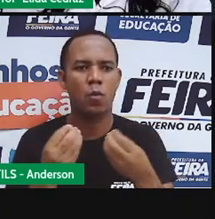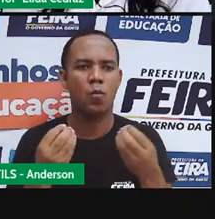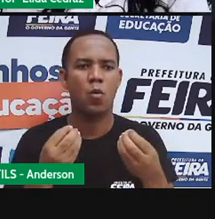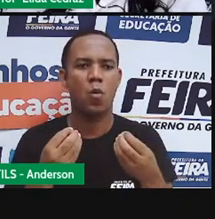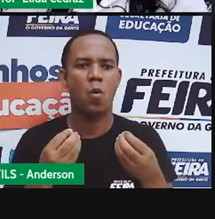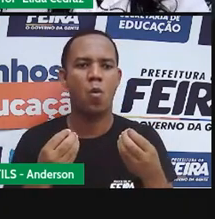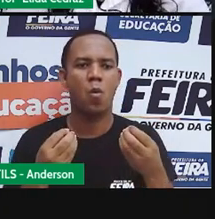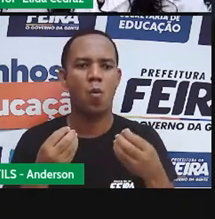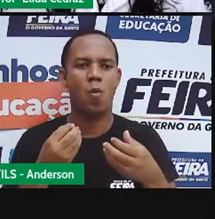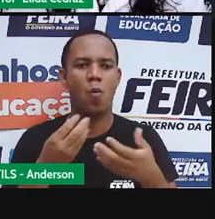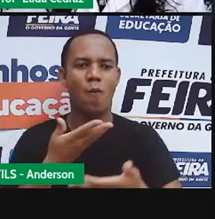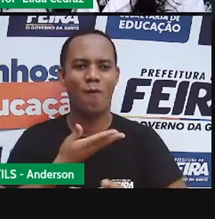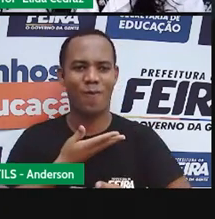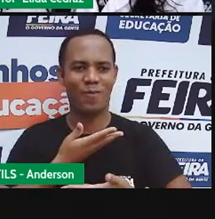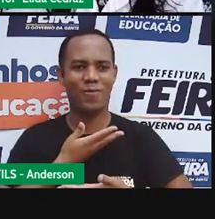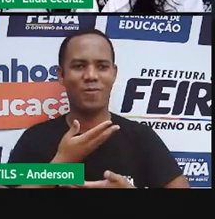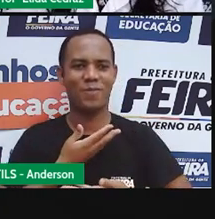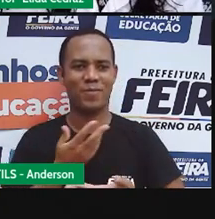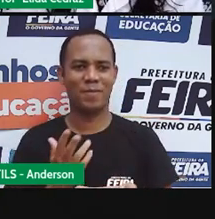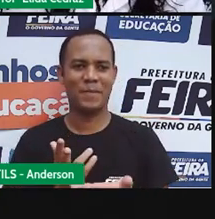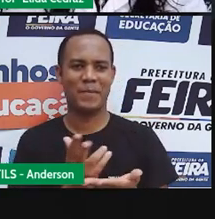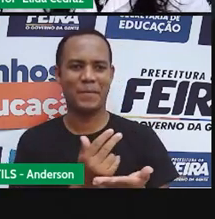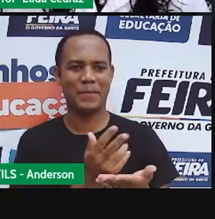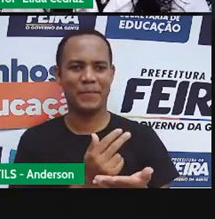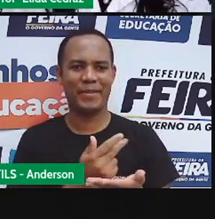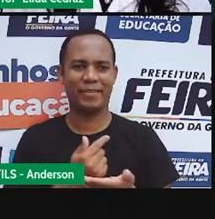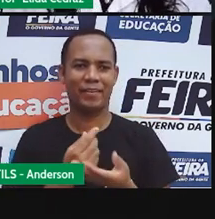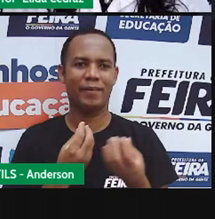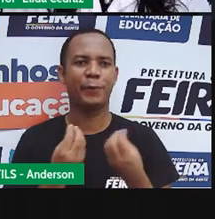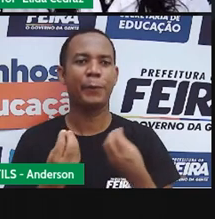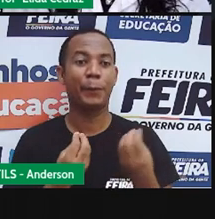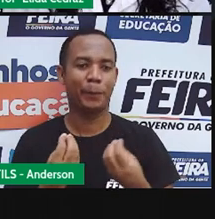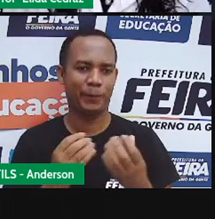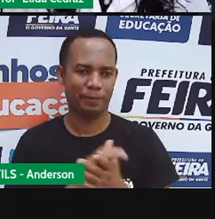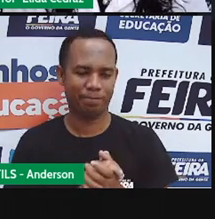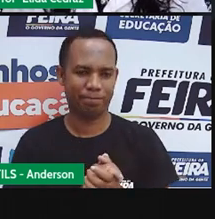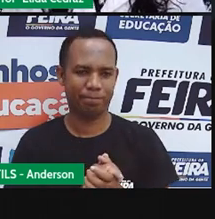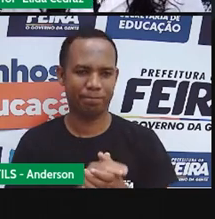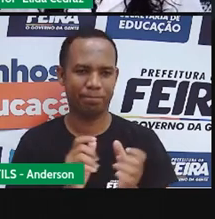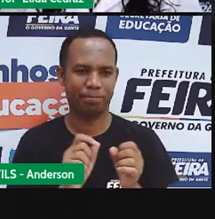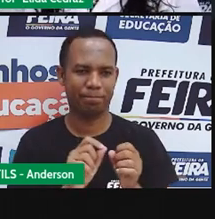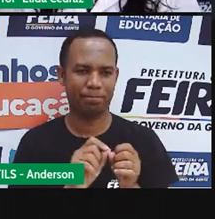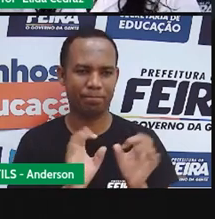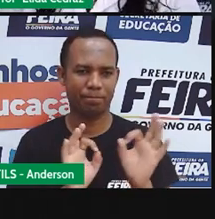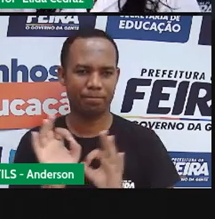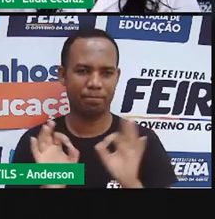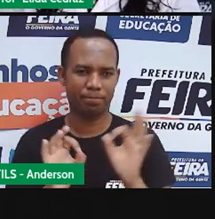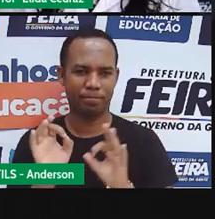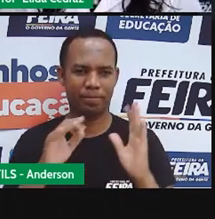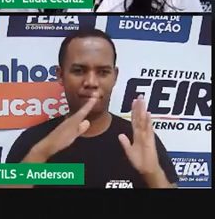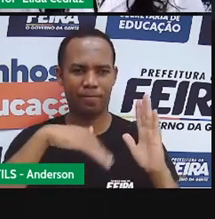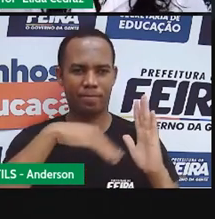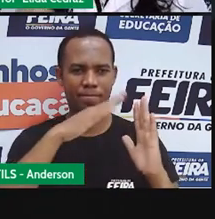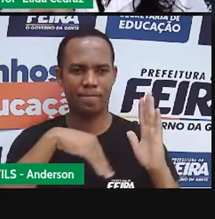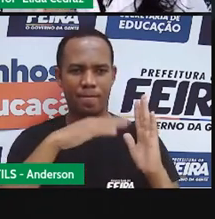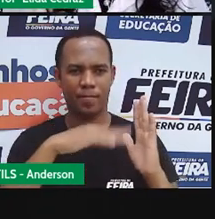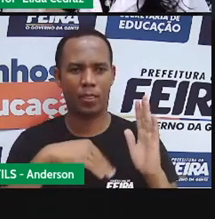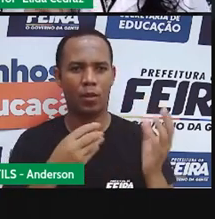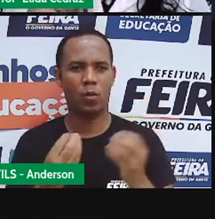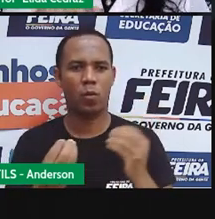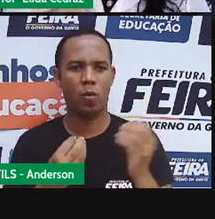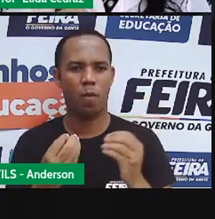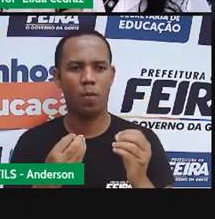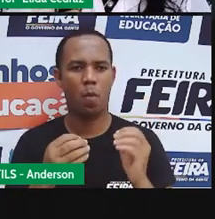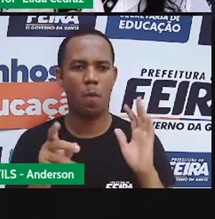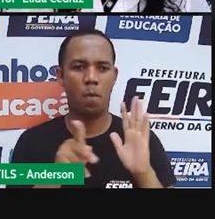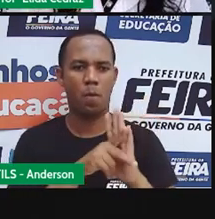pintura corporal que a gente chama de grafismo. Esse grafismo ele é feito com tintas vegetais